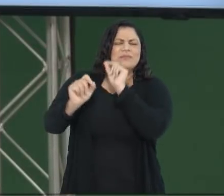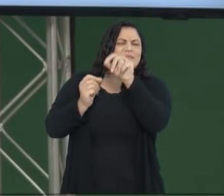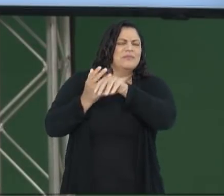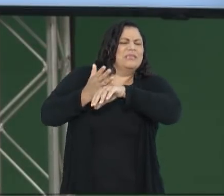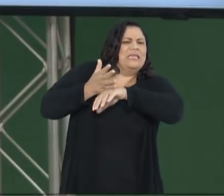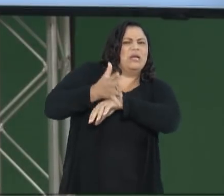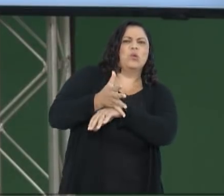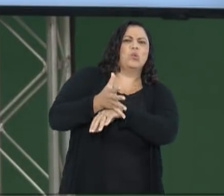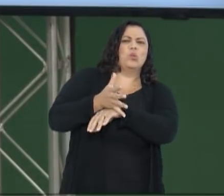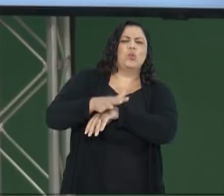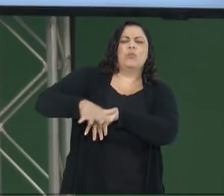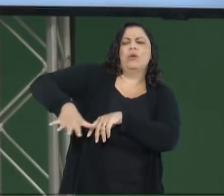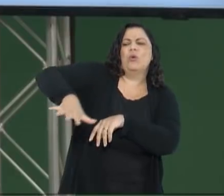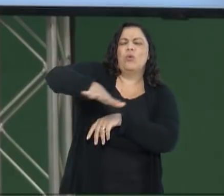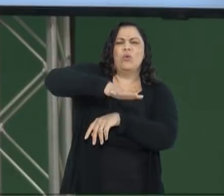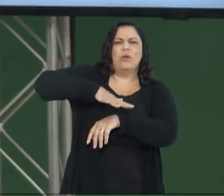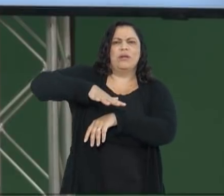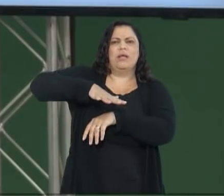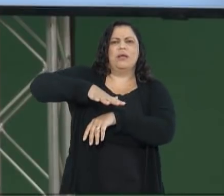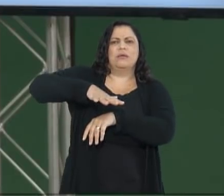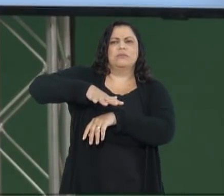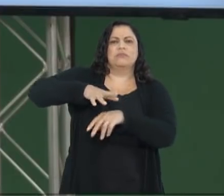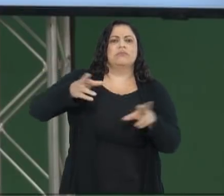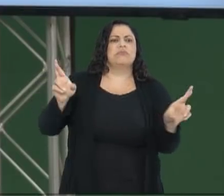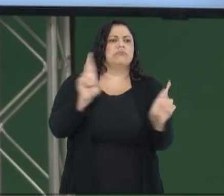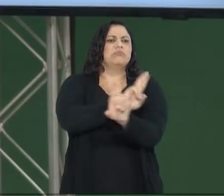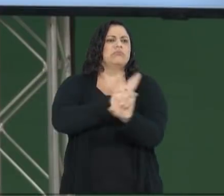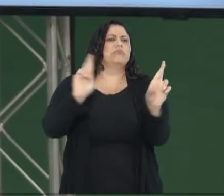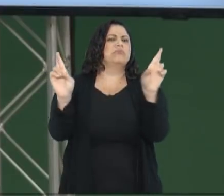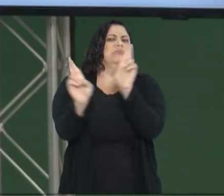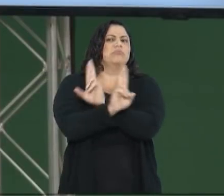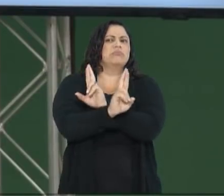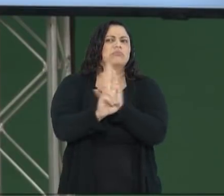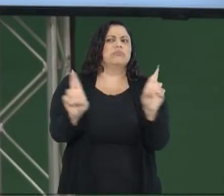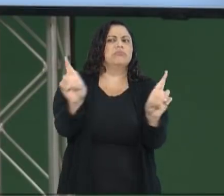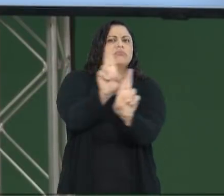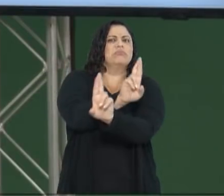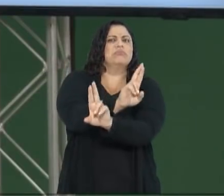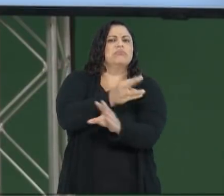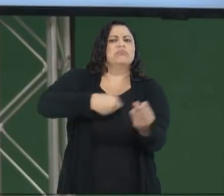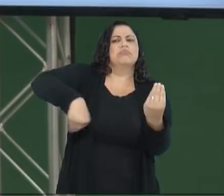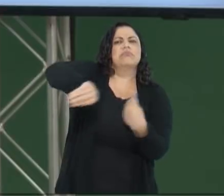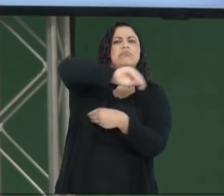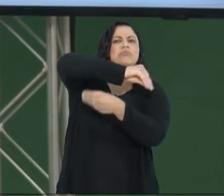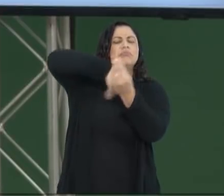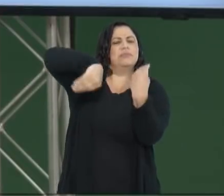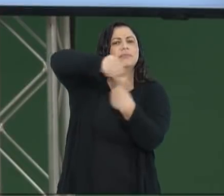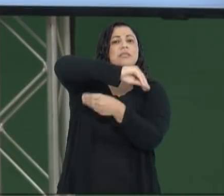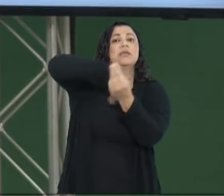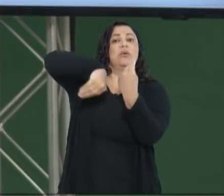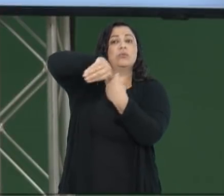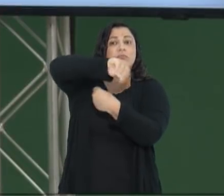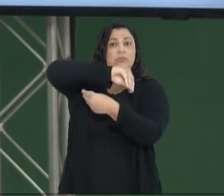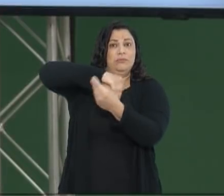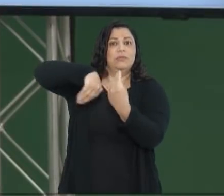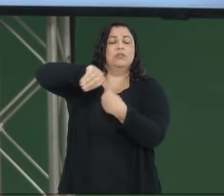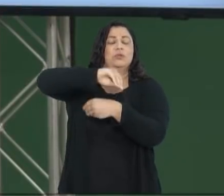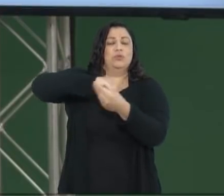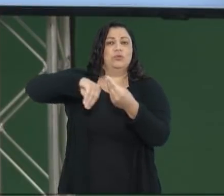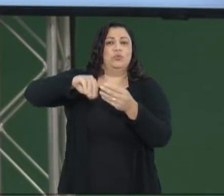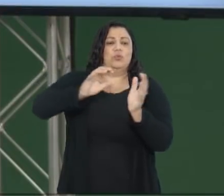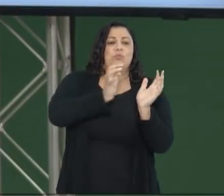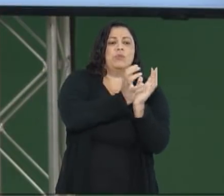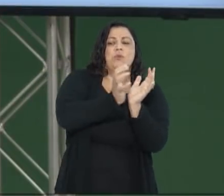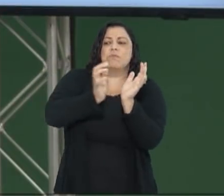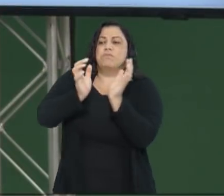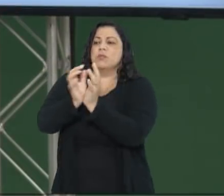espaços, se relacionam entre si e tem um resultado, uma miscigenação, uma mistura, que vão ser outros povos